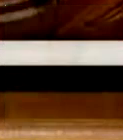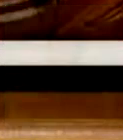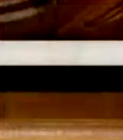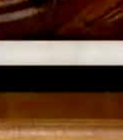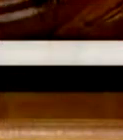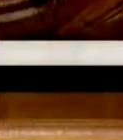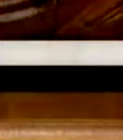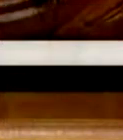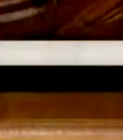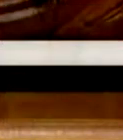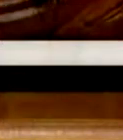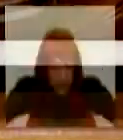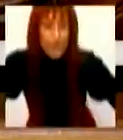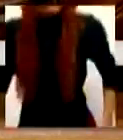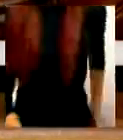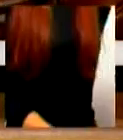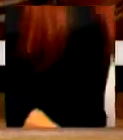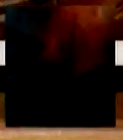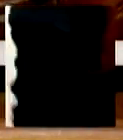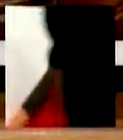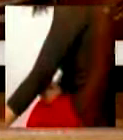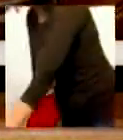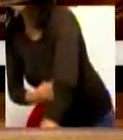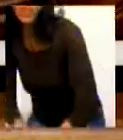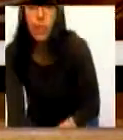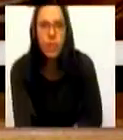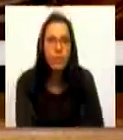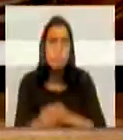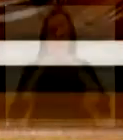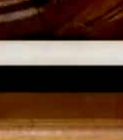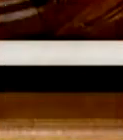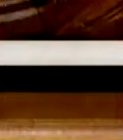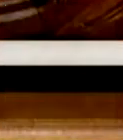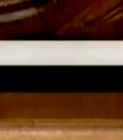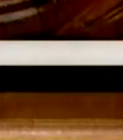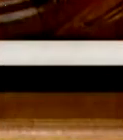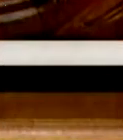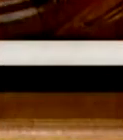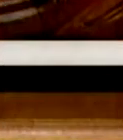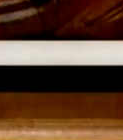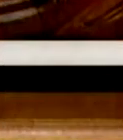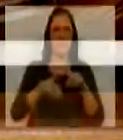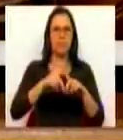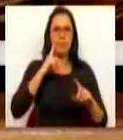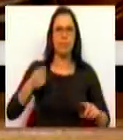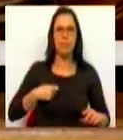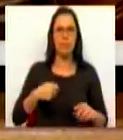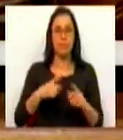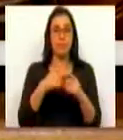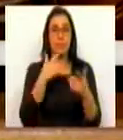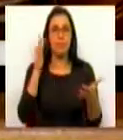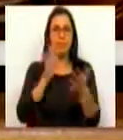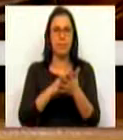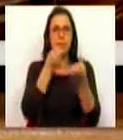têm bem marcado na sua memória um tempo de austeridade, de cortes de salários e pensões, de esmagamento de